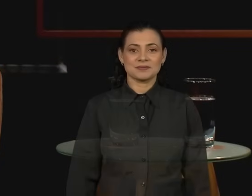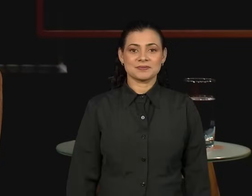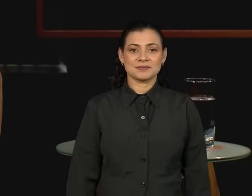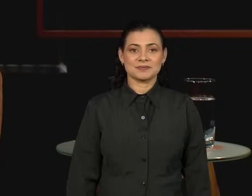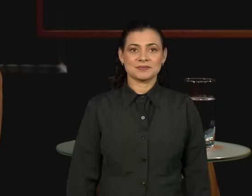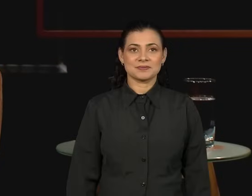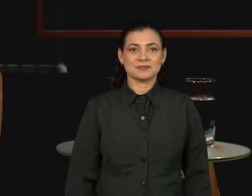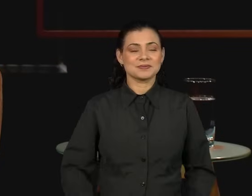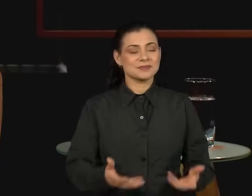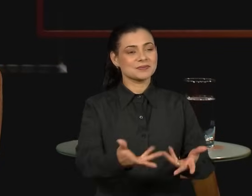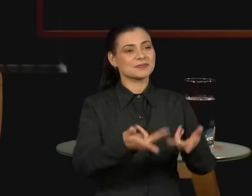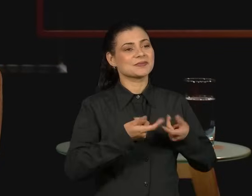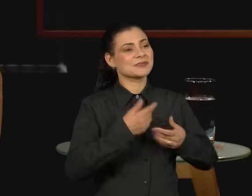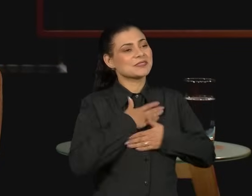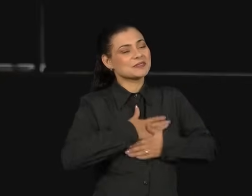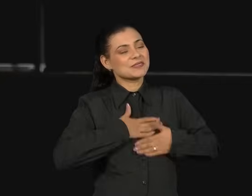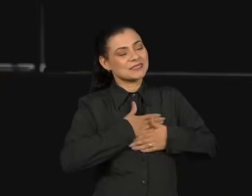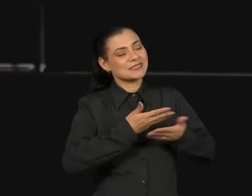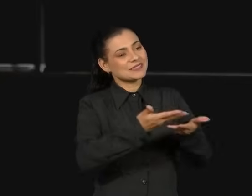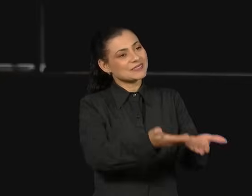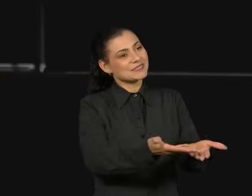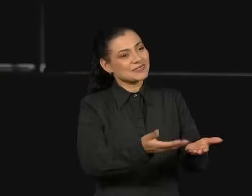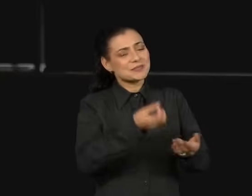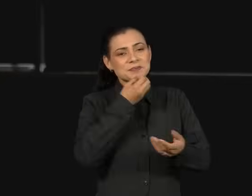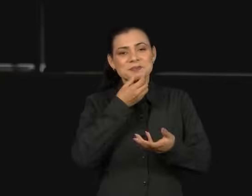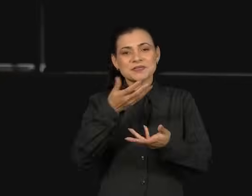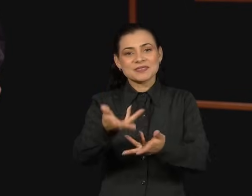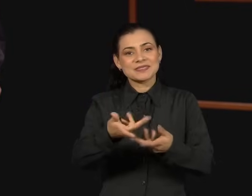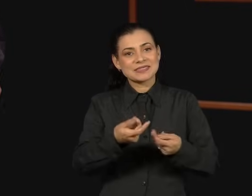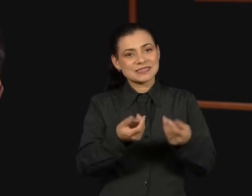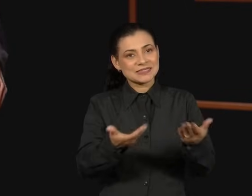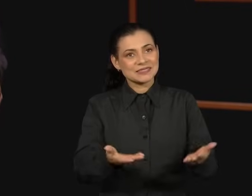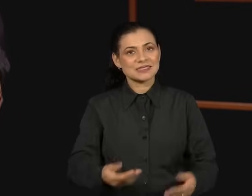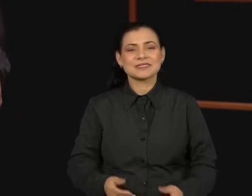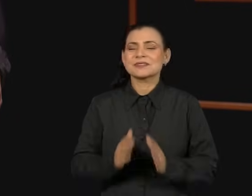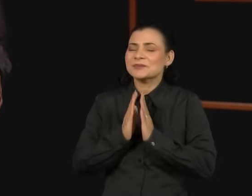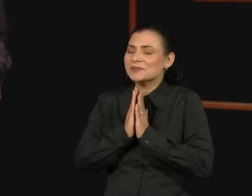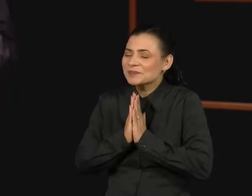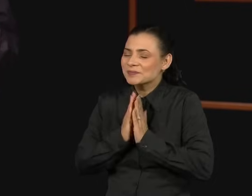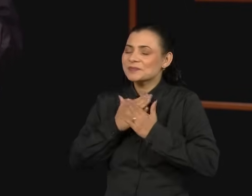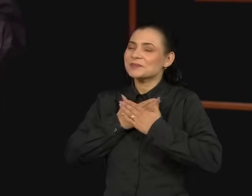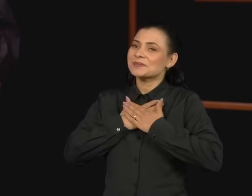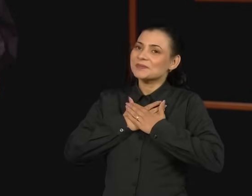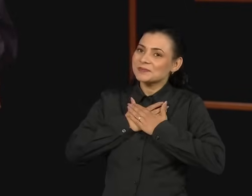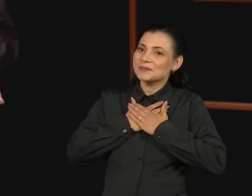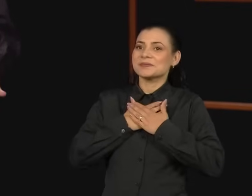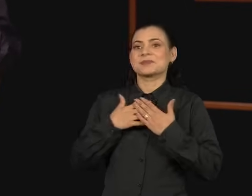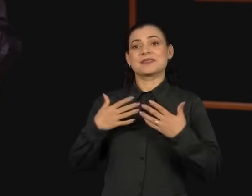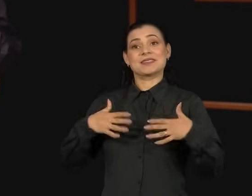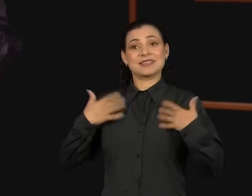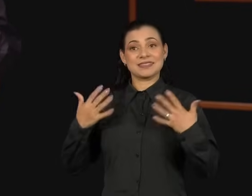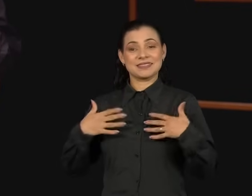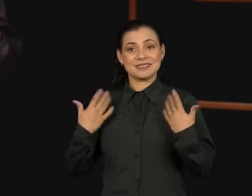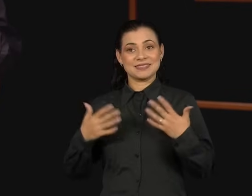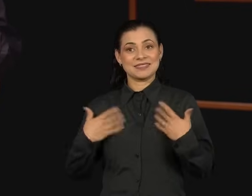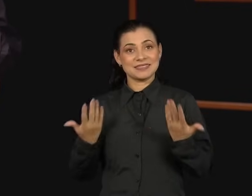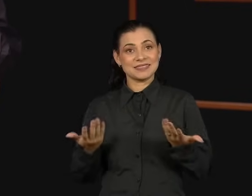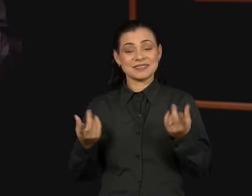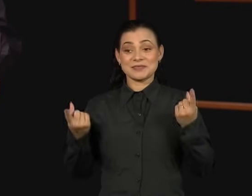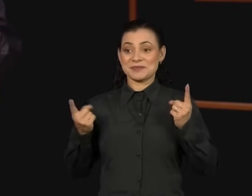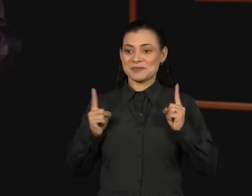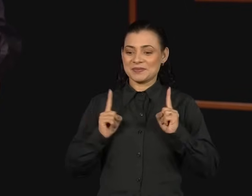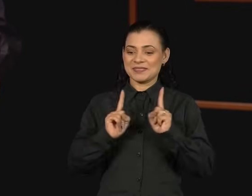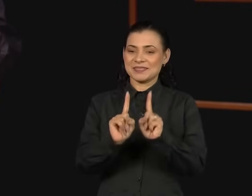Wisnik, é um prazer receber você no programa. Seja muito bem-vindo. Muito obrigado, grande alegria aqui,